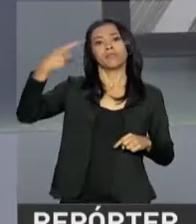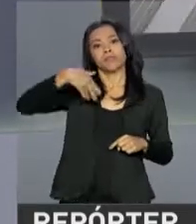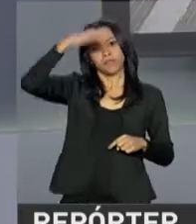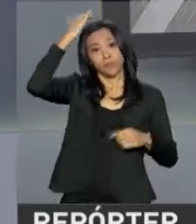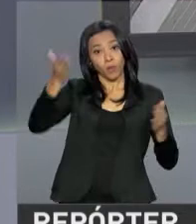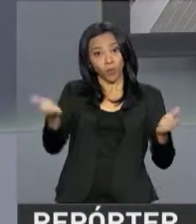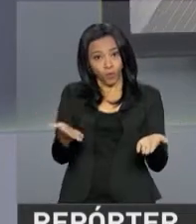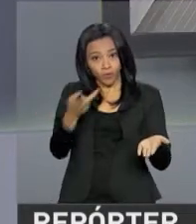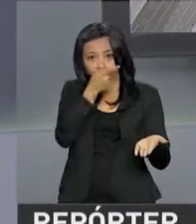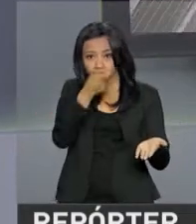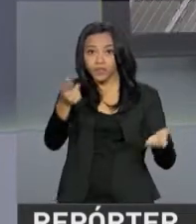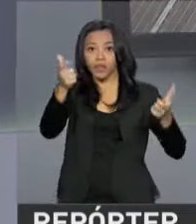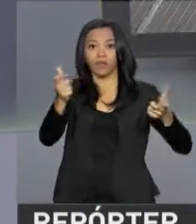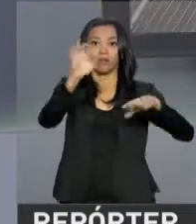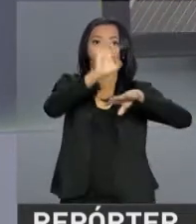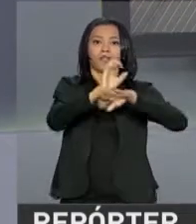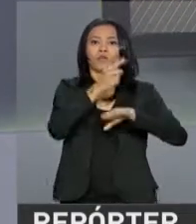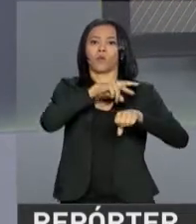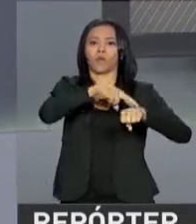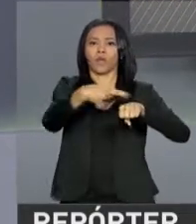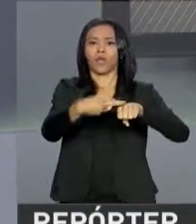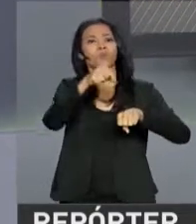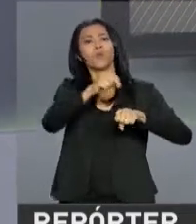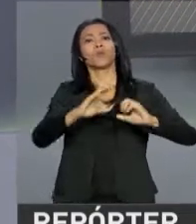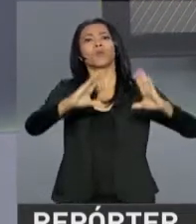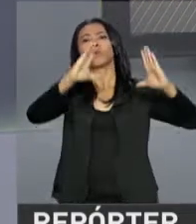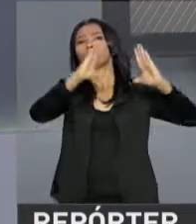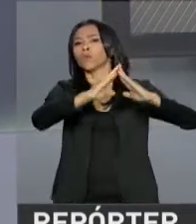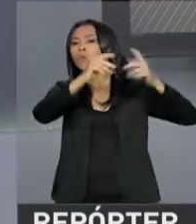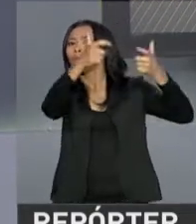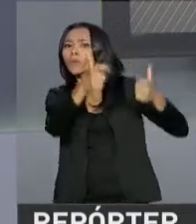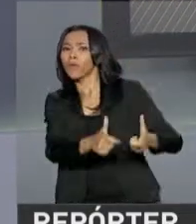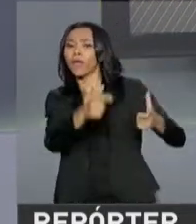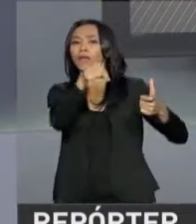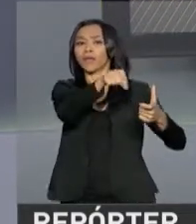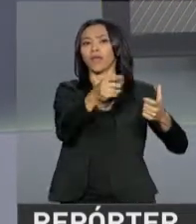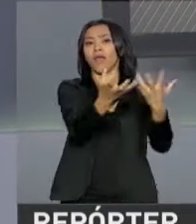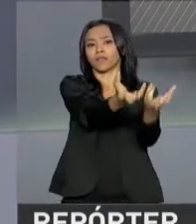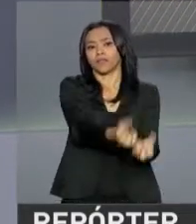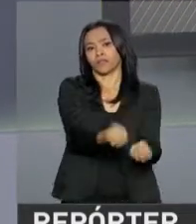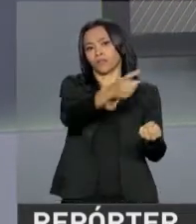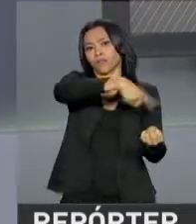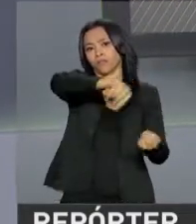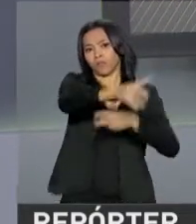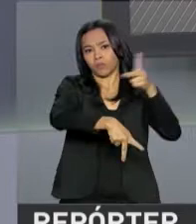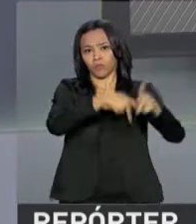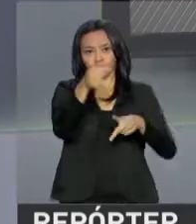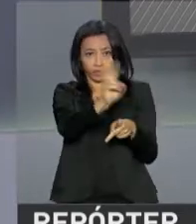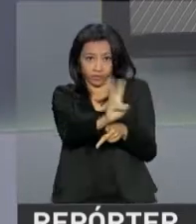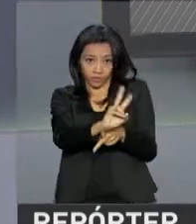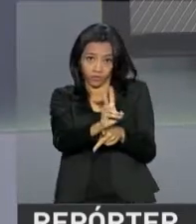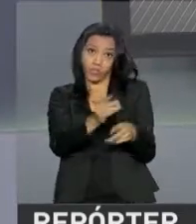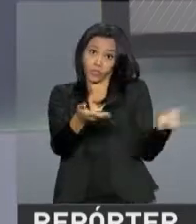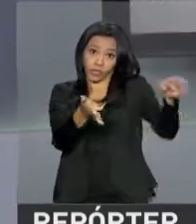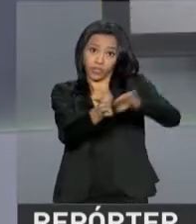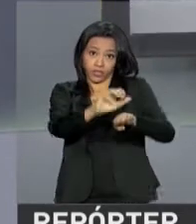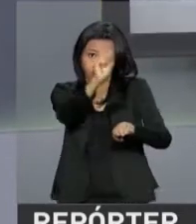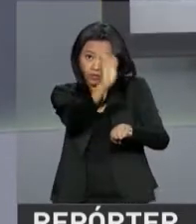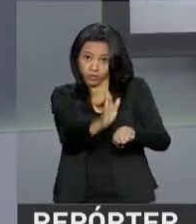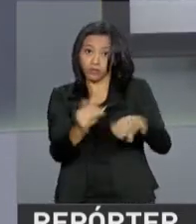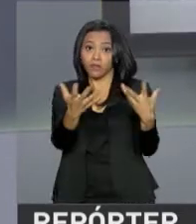hoje em roraima os postos de acolhimento dos imigrantes venezuelanos que chegam ao brasil vamos então ao palácio do planalto